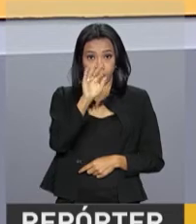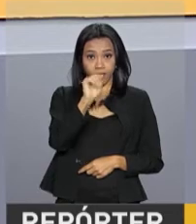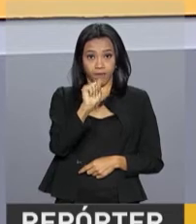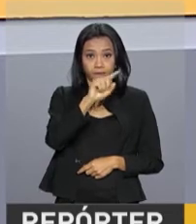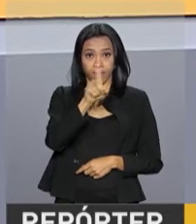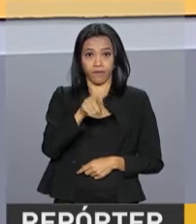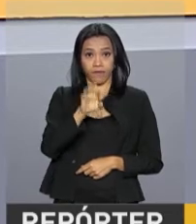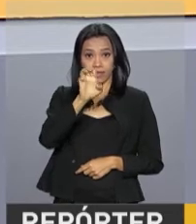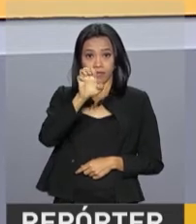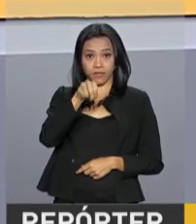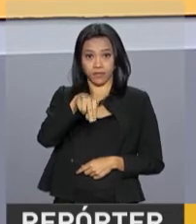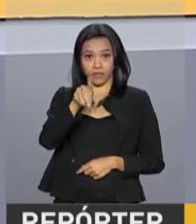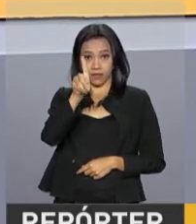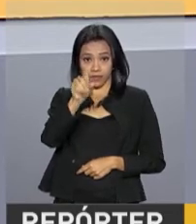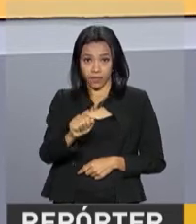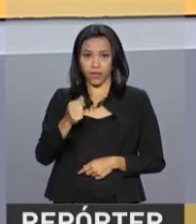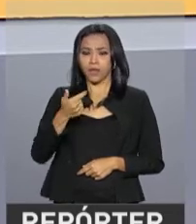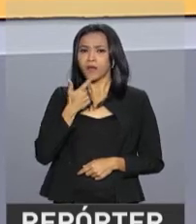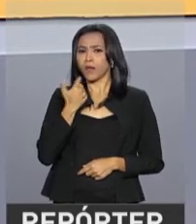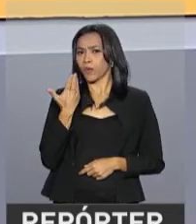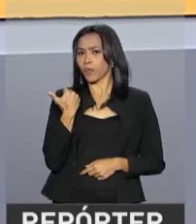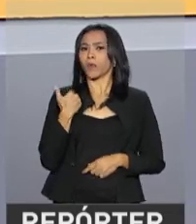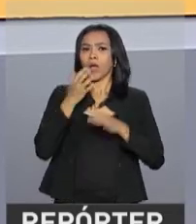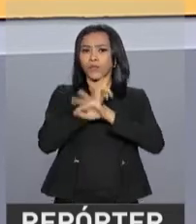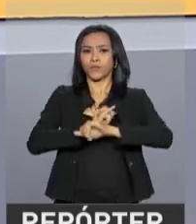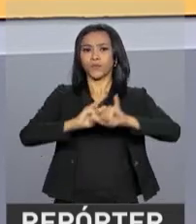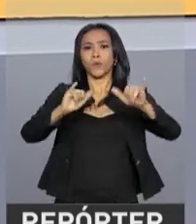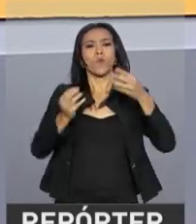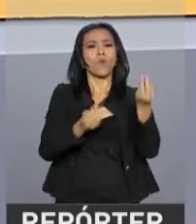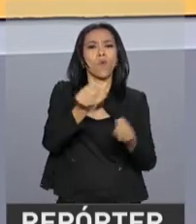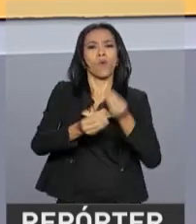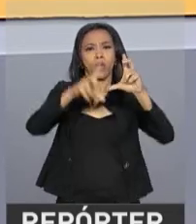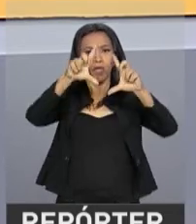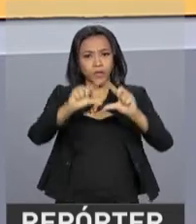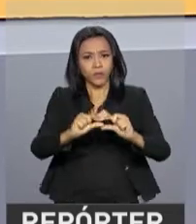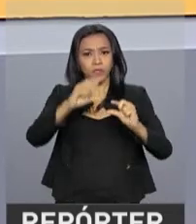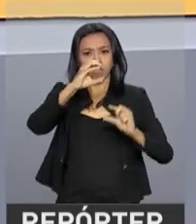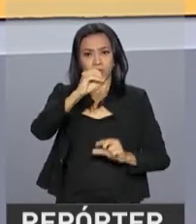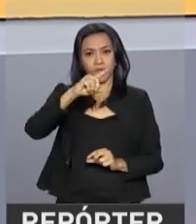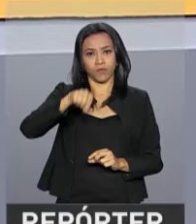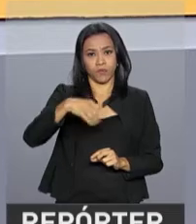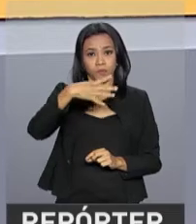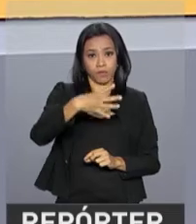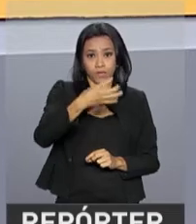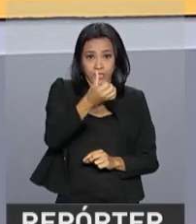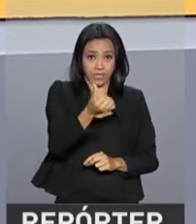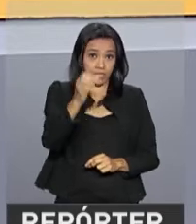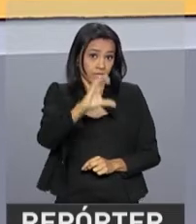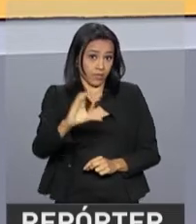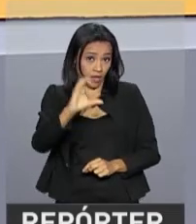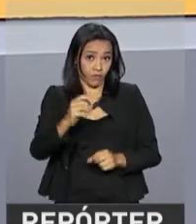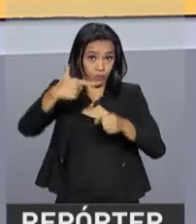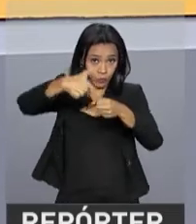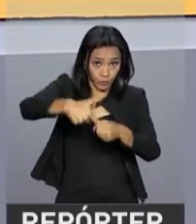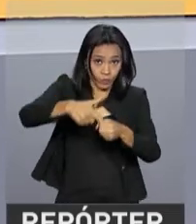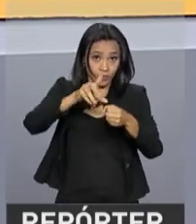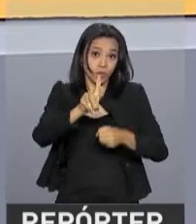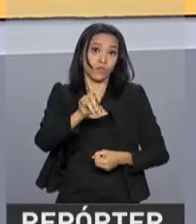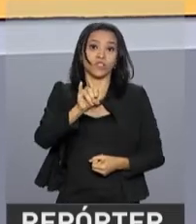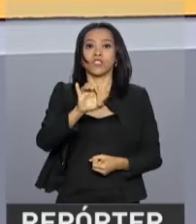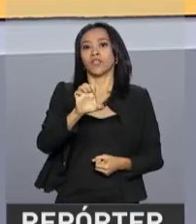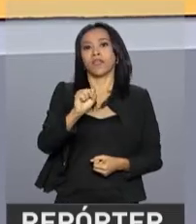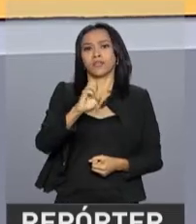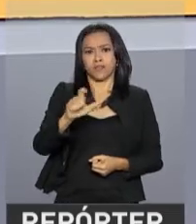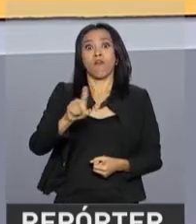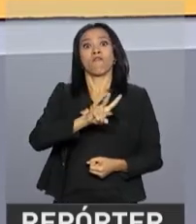guardiã detalhou agora pouco como será a redução de 46 centavos no preço do diesel a queda no preço terá um custo de 9